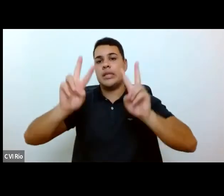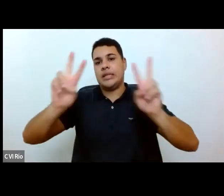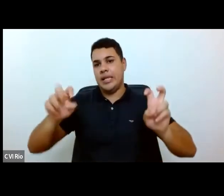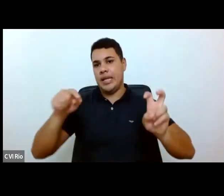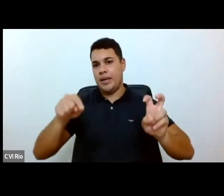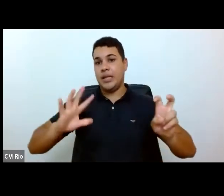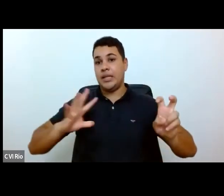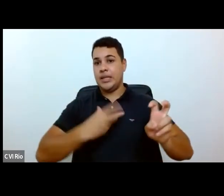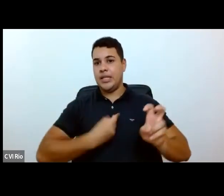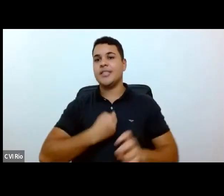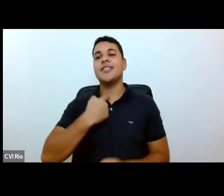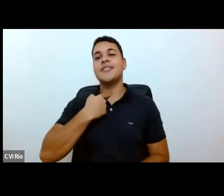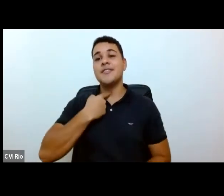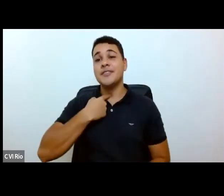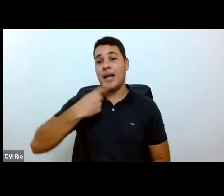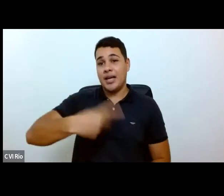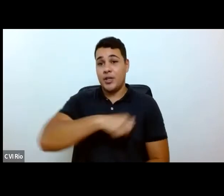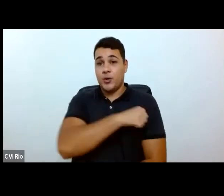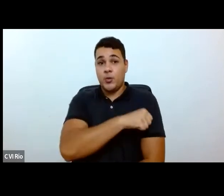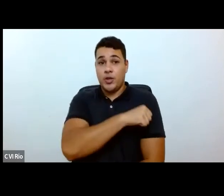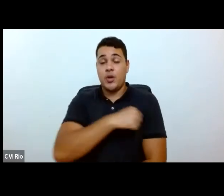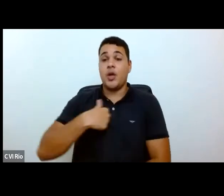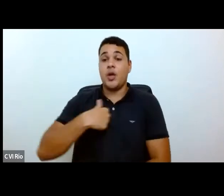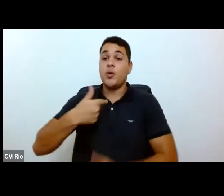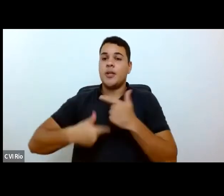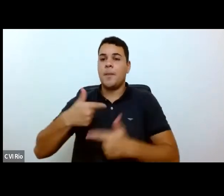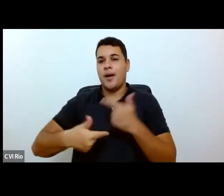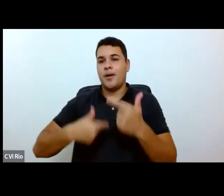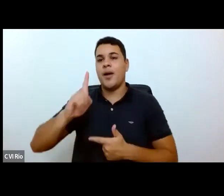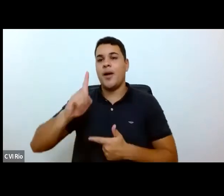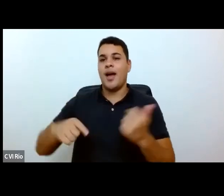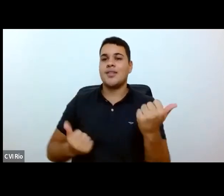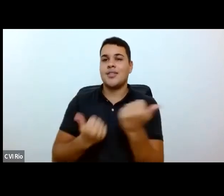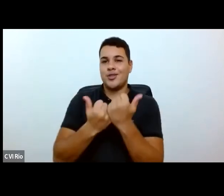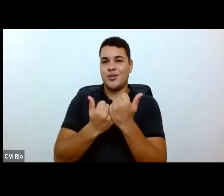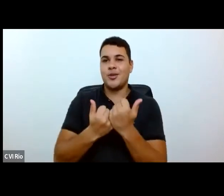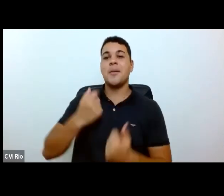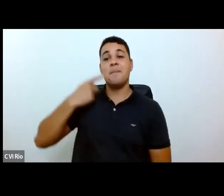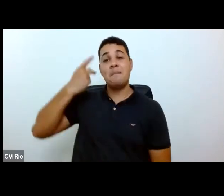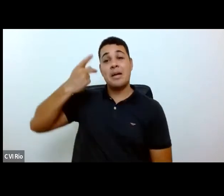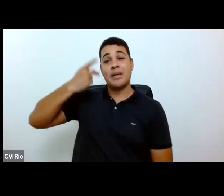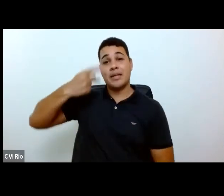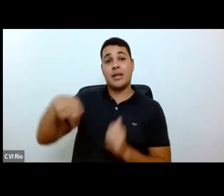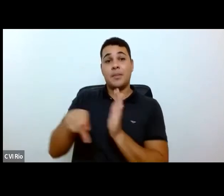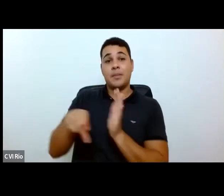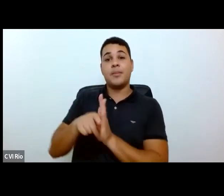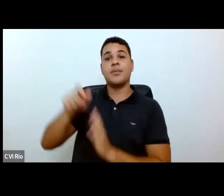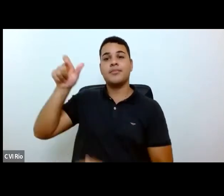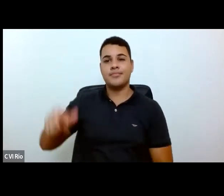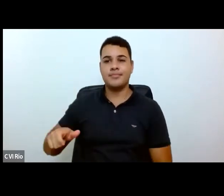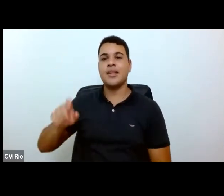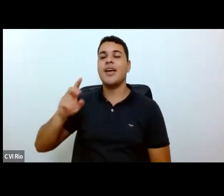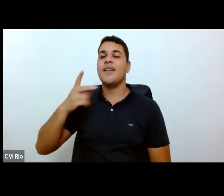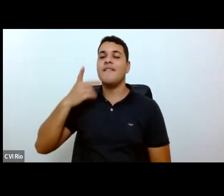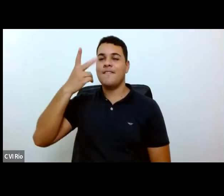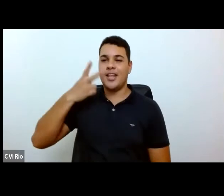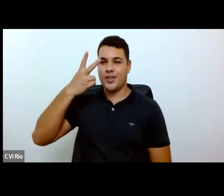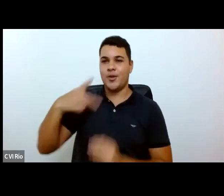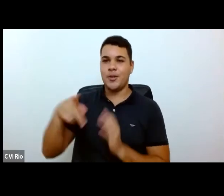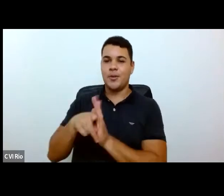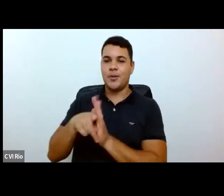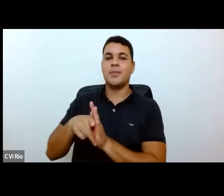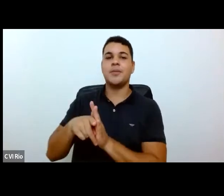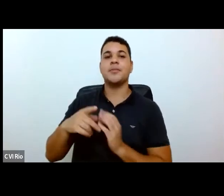na cidade do Rio de Janeiro, eu trabalho como assessora parlamentar no gabinete da vereadora Tainá de Paula, né, que é uma das